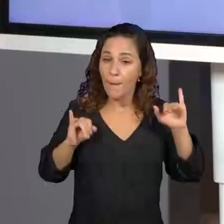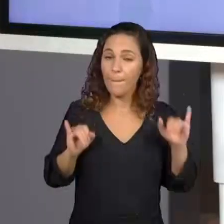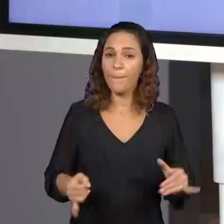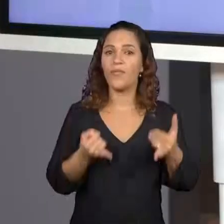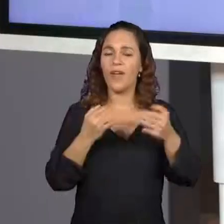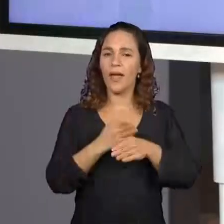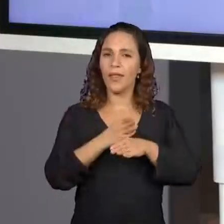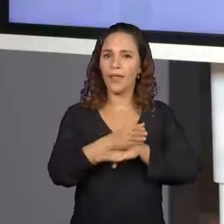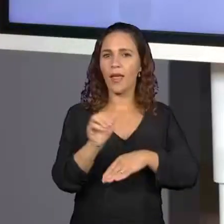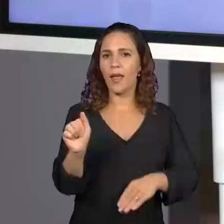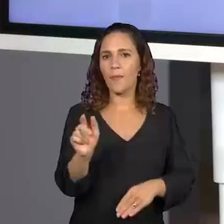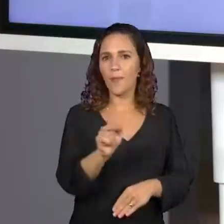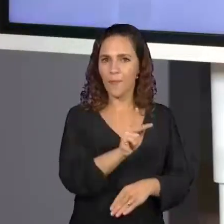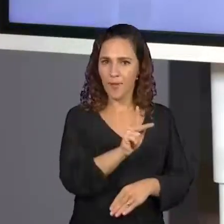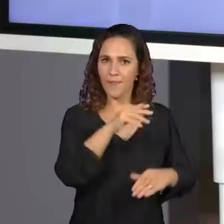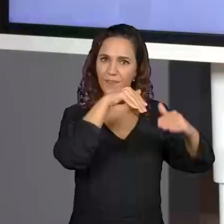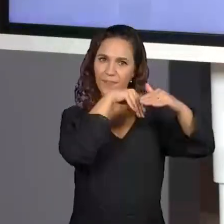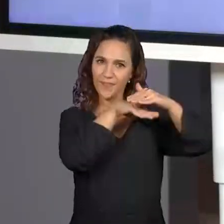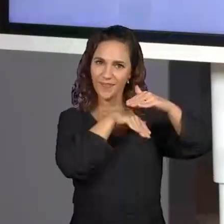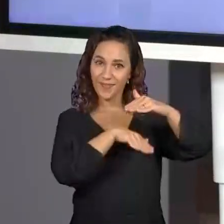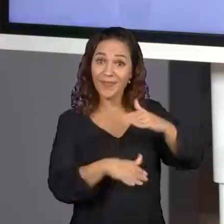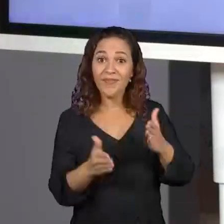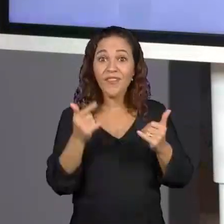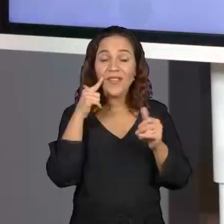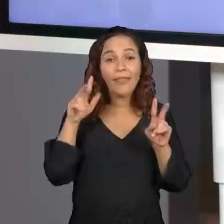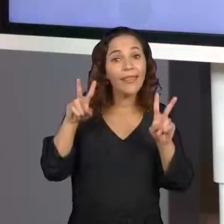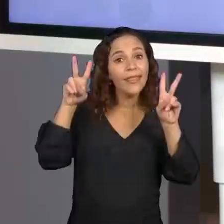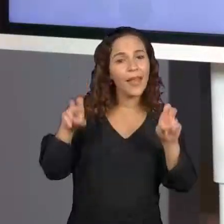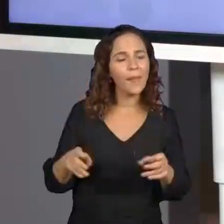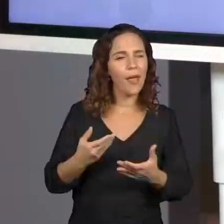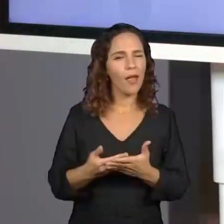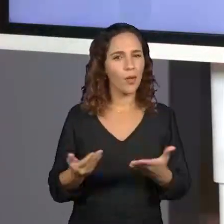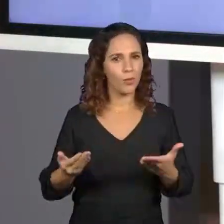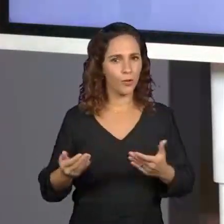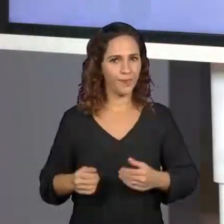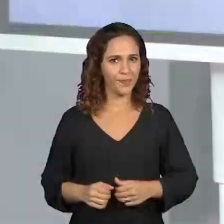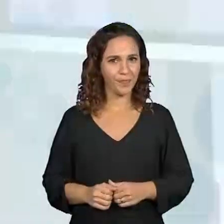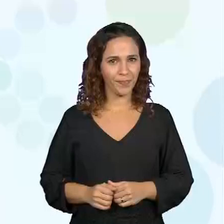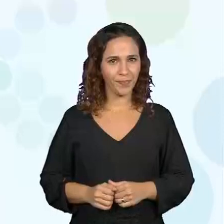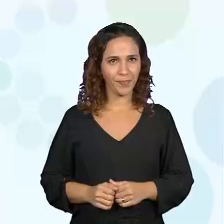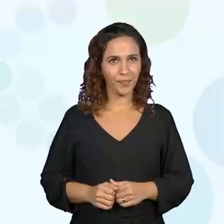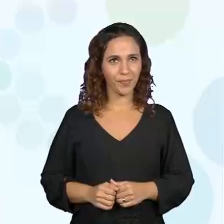nosso aplicativo no repositório. Vamos conhecer o título da aula de hoje.